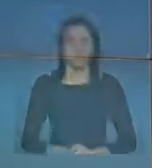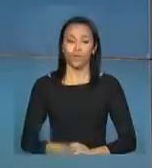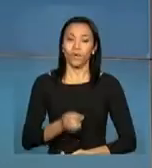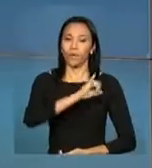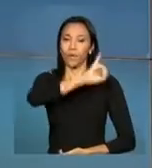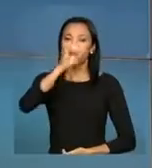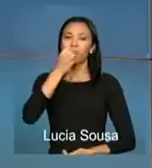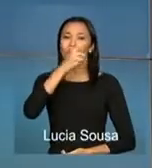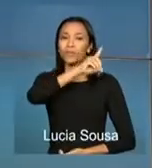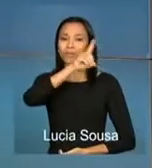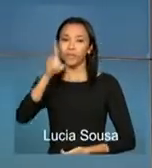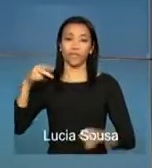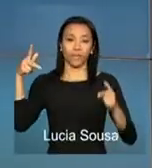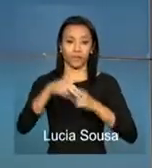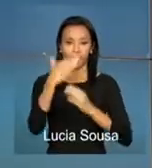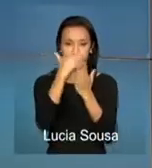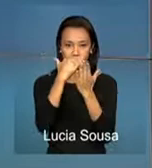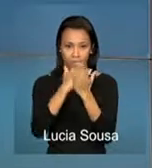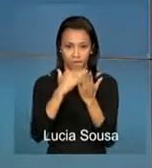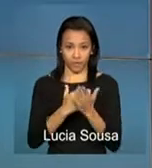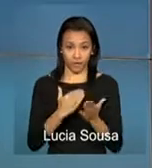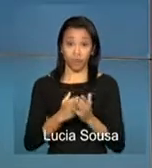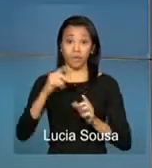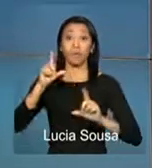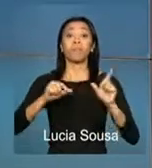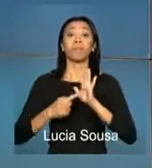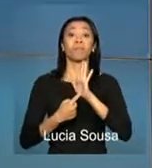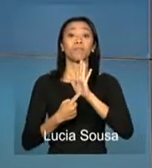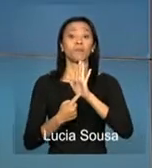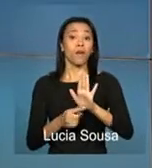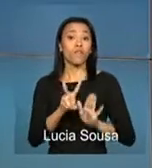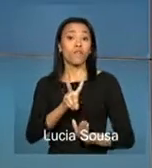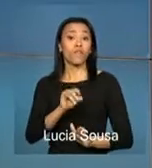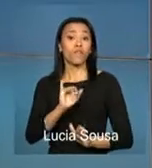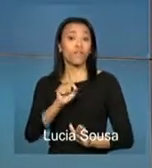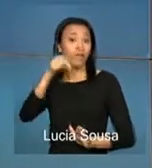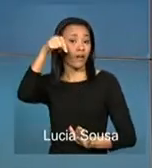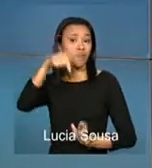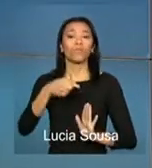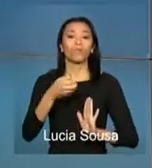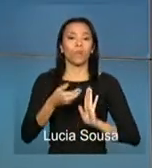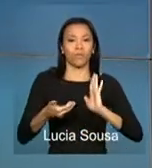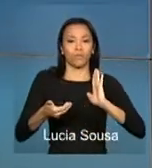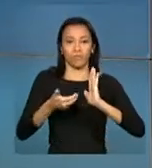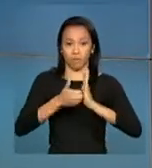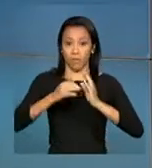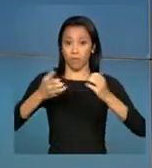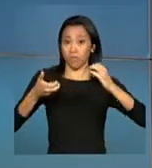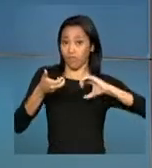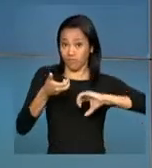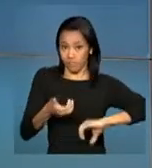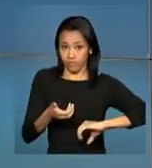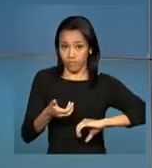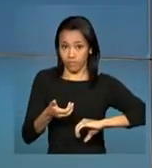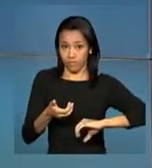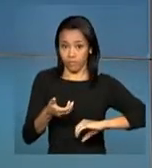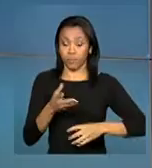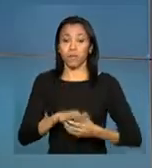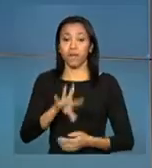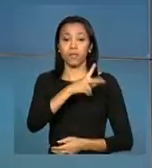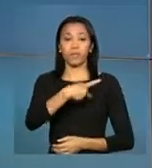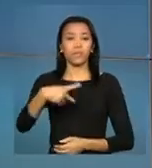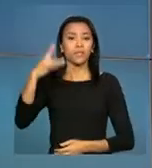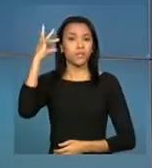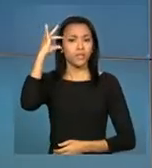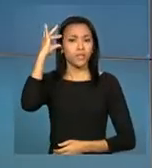Olá, bom dia. Interrompemos a programação para ir ao vivo ao Congresso Nacional. A presidenta